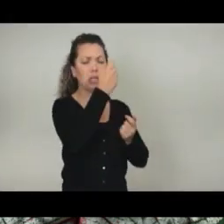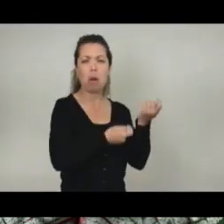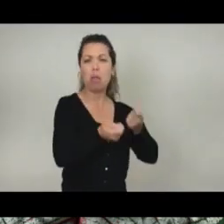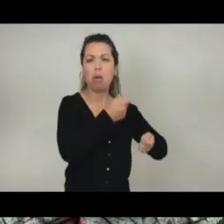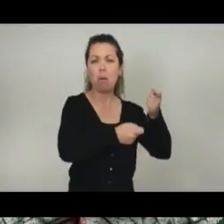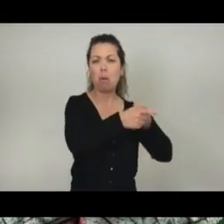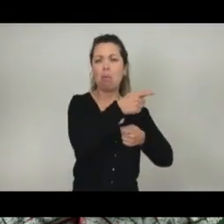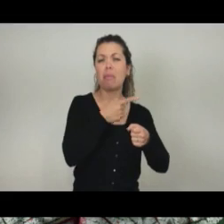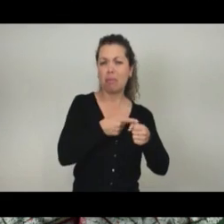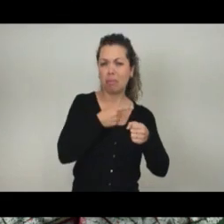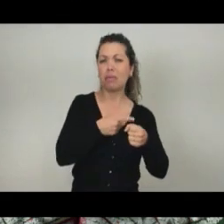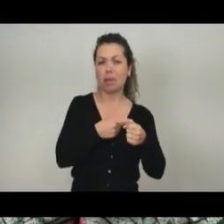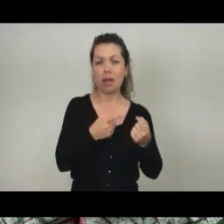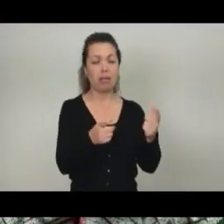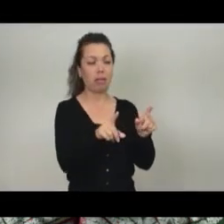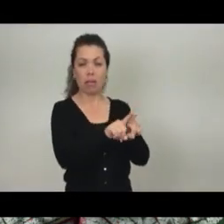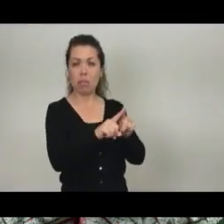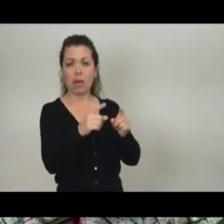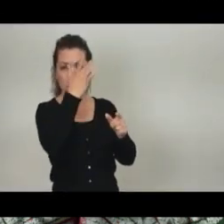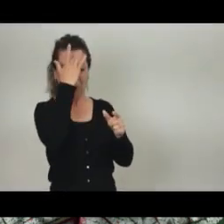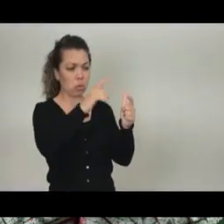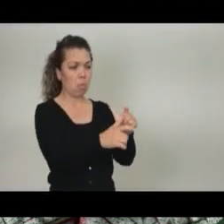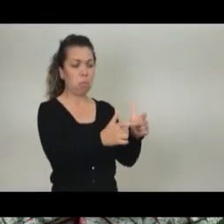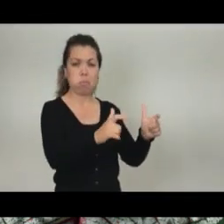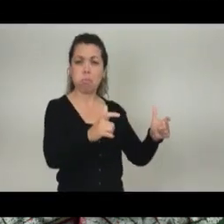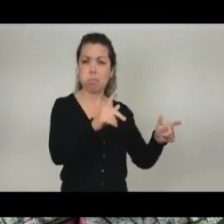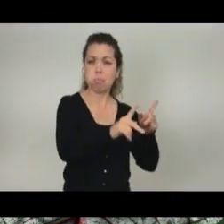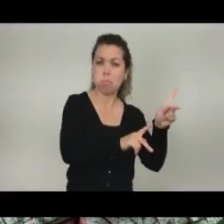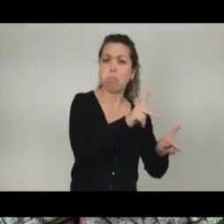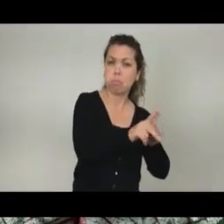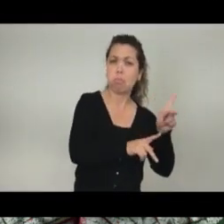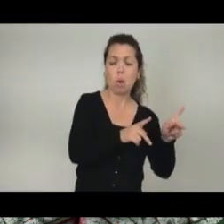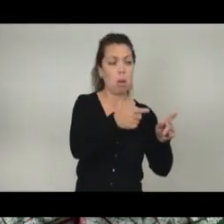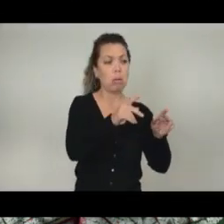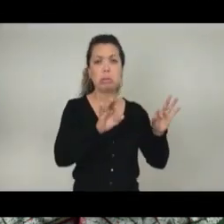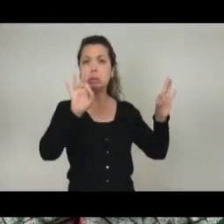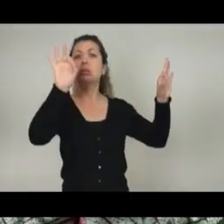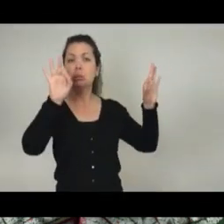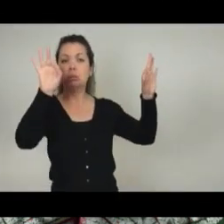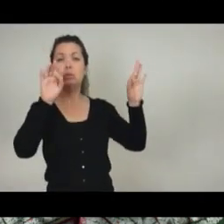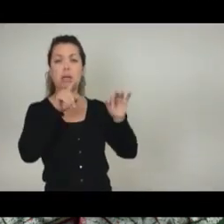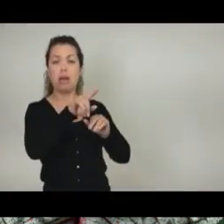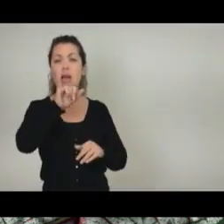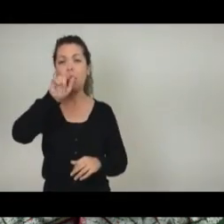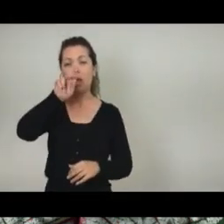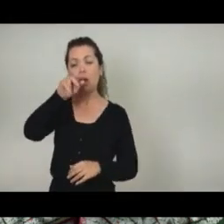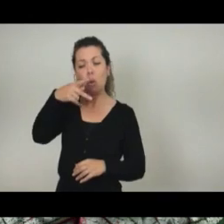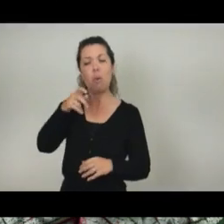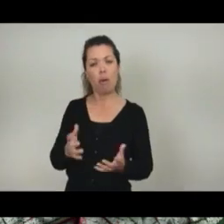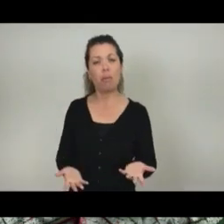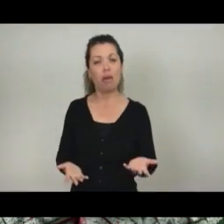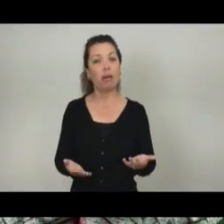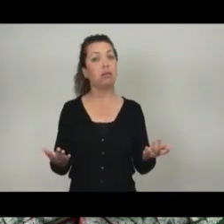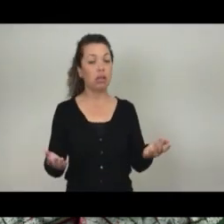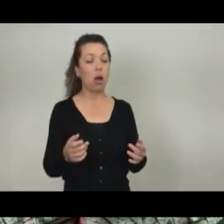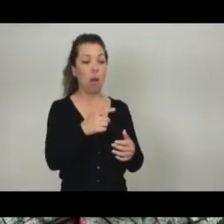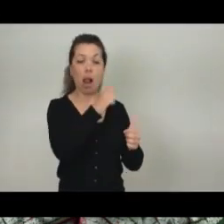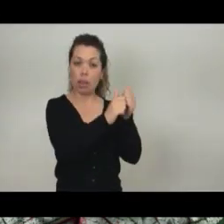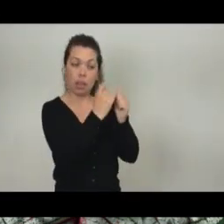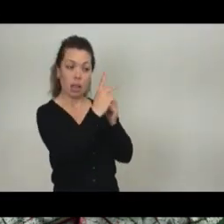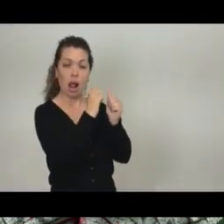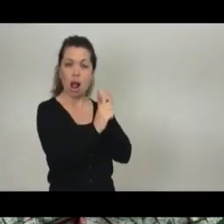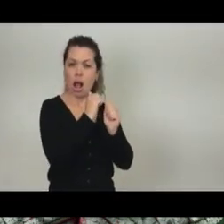Iguape. Com isso, a cidade viu sua função portuária desaparecer e perdeu importância frente aos desdobramentos da